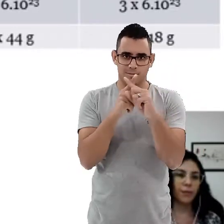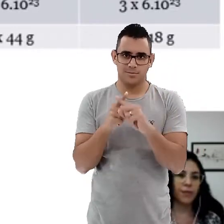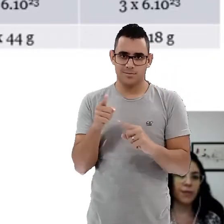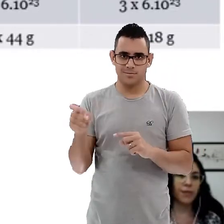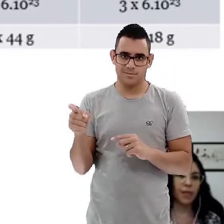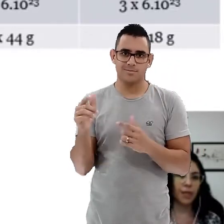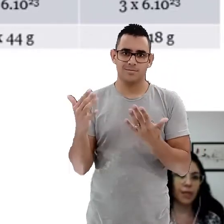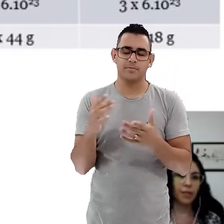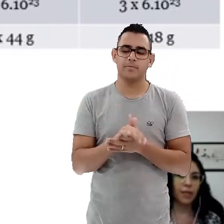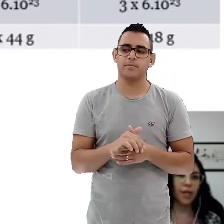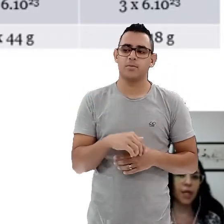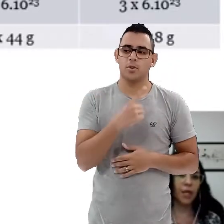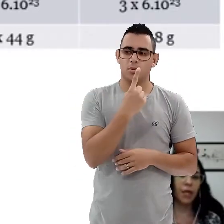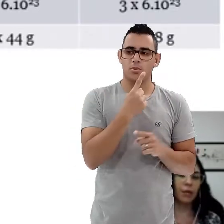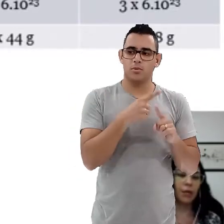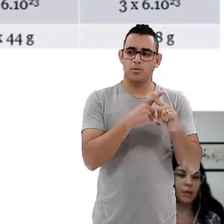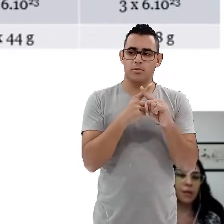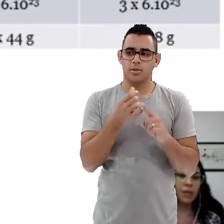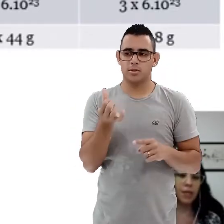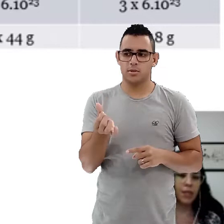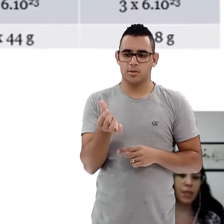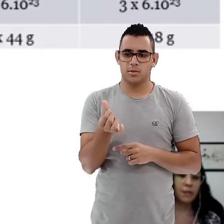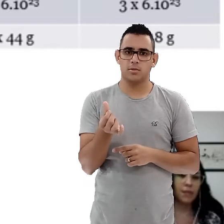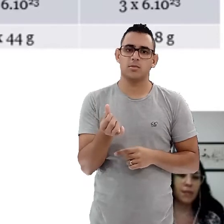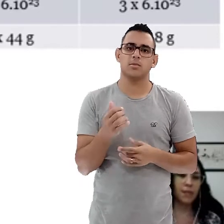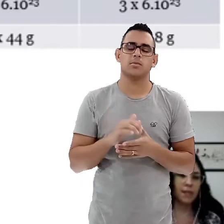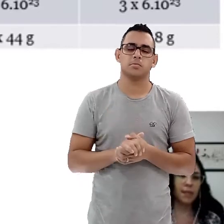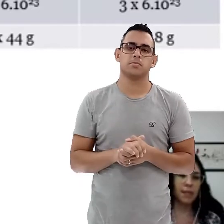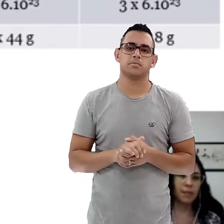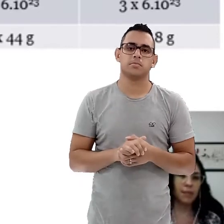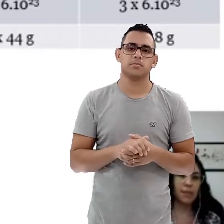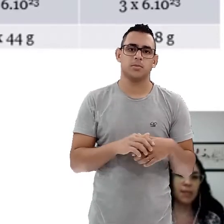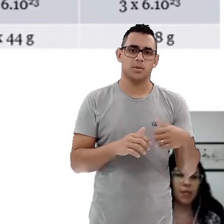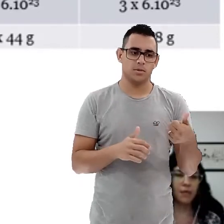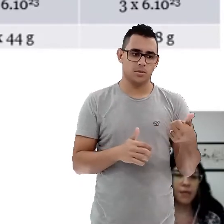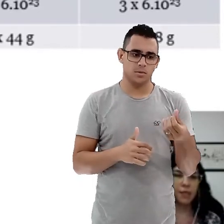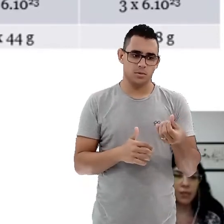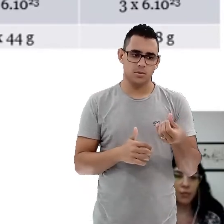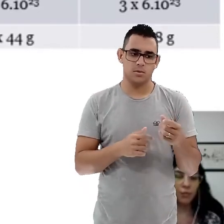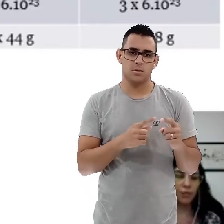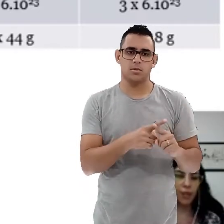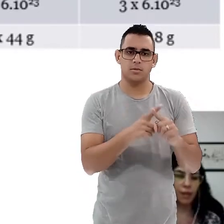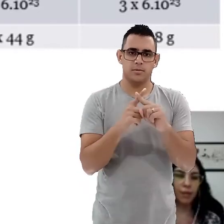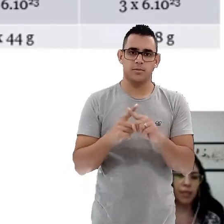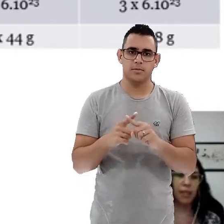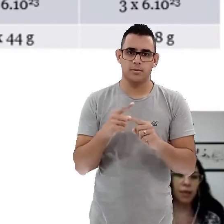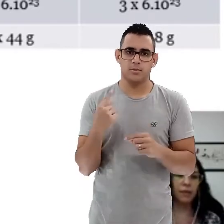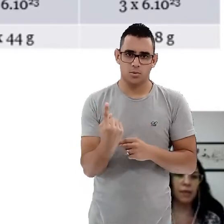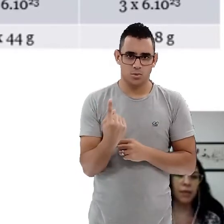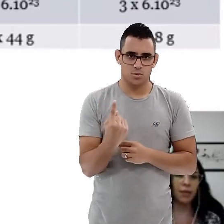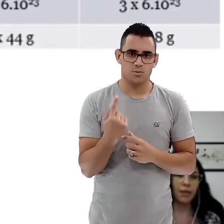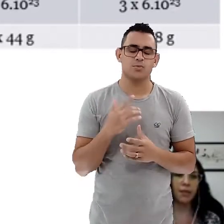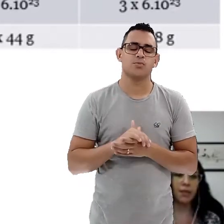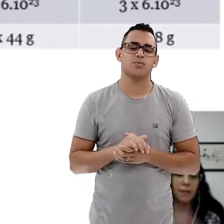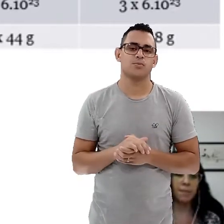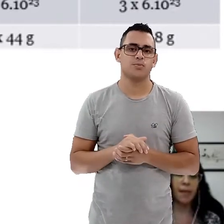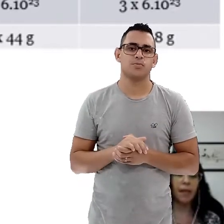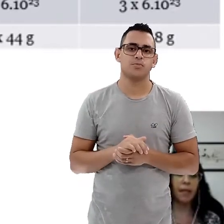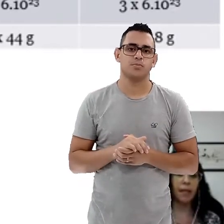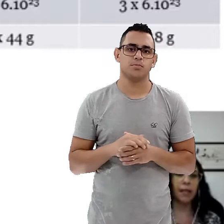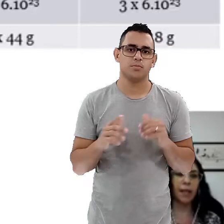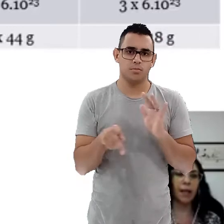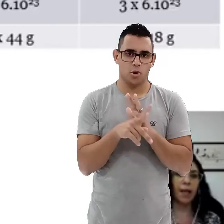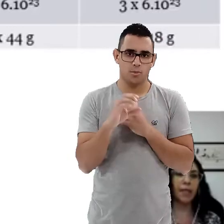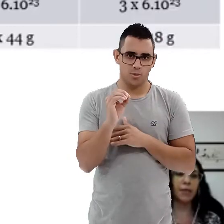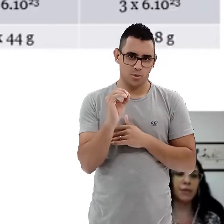1 vezes 6. E do oxigênio, 16. Então, 16 vezes 1, que é a quantidade de oxigênio que a gente